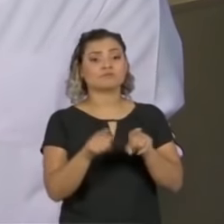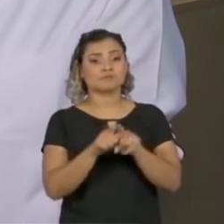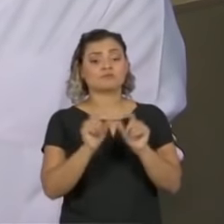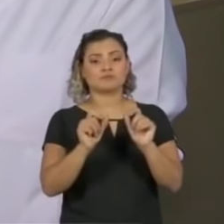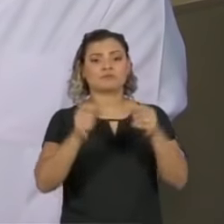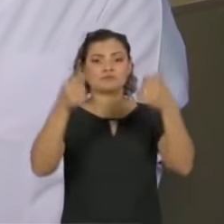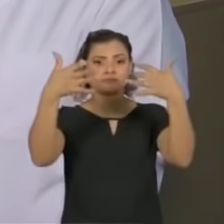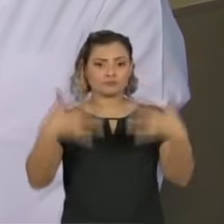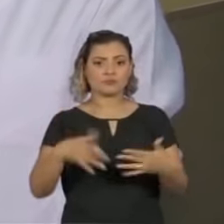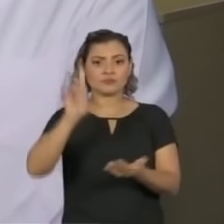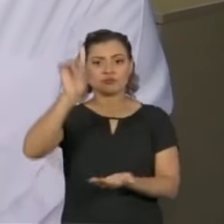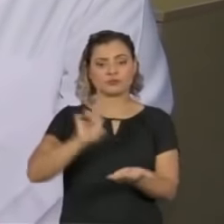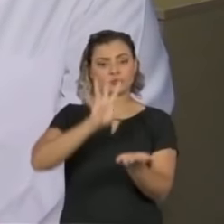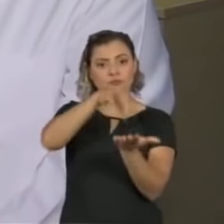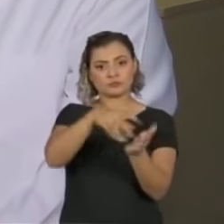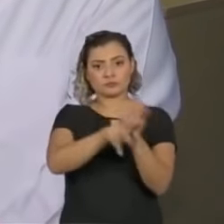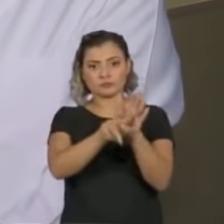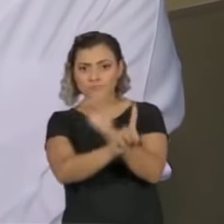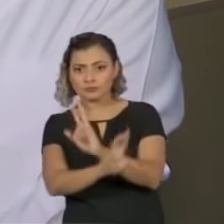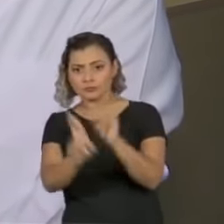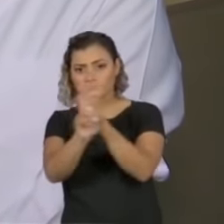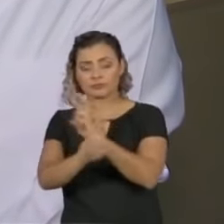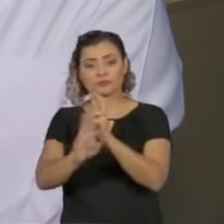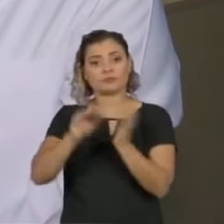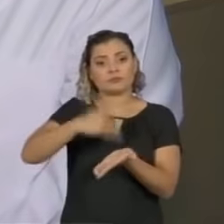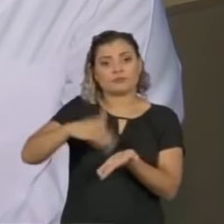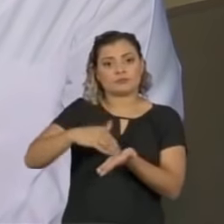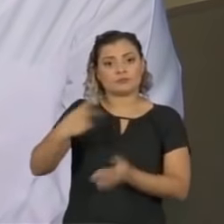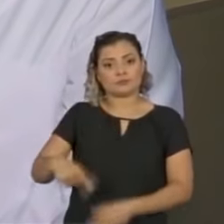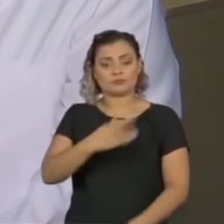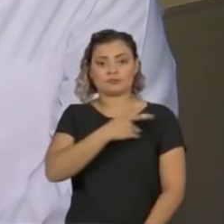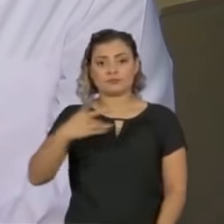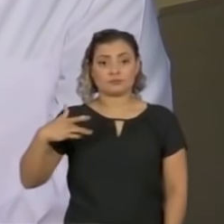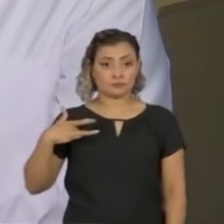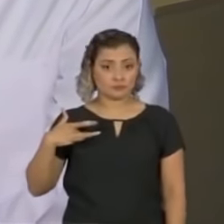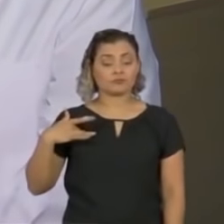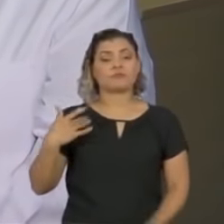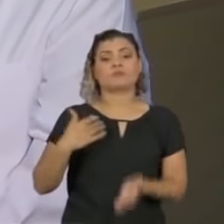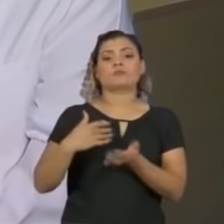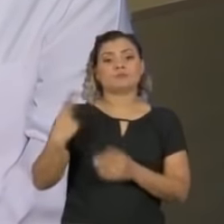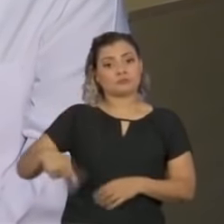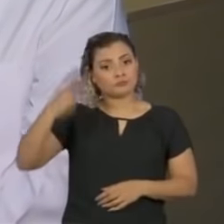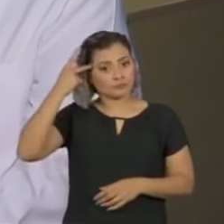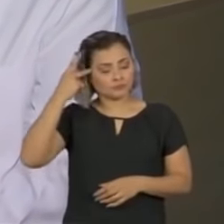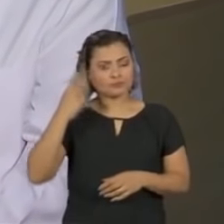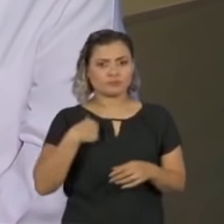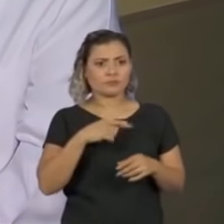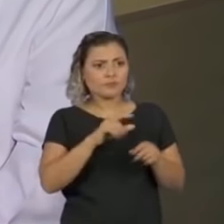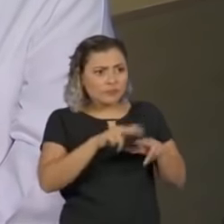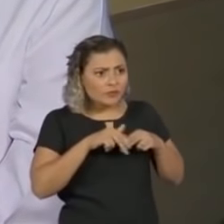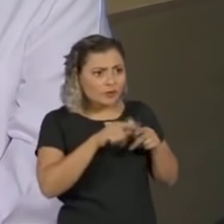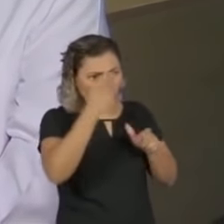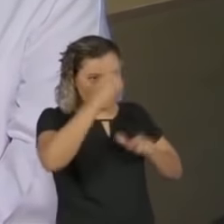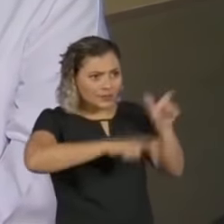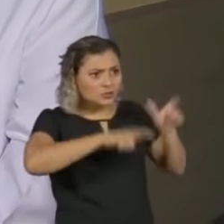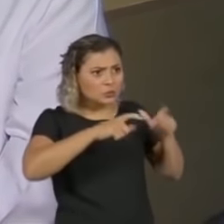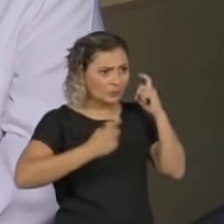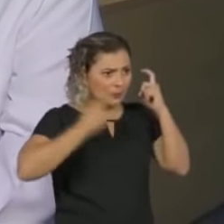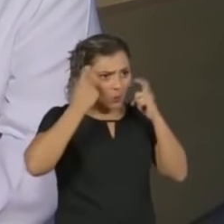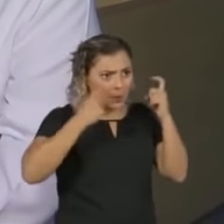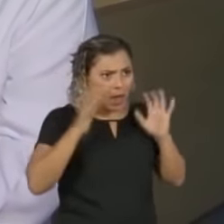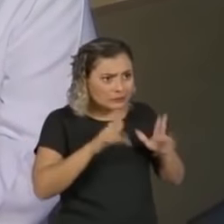de Vigilância Epidemiológica da Secretaria de Estado da Saúde de São Paulo. Doutora Helena, há motivos para que as pessoas